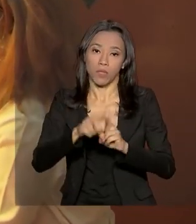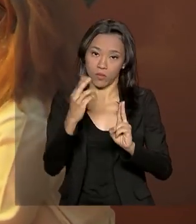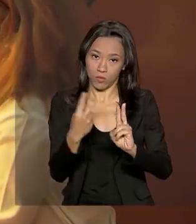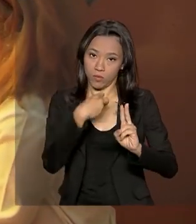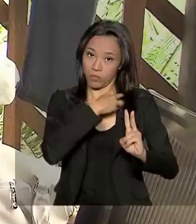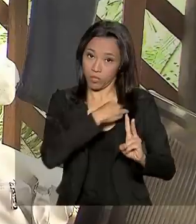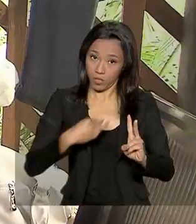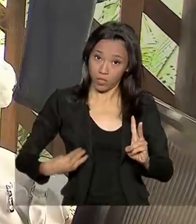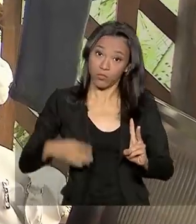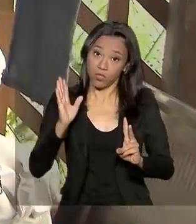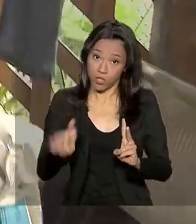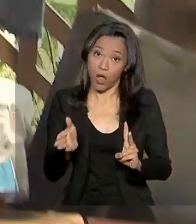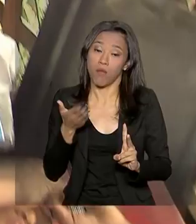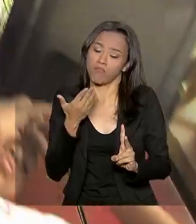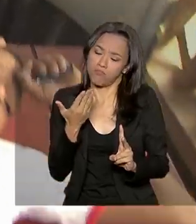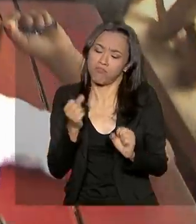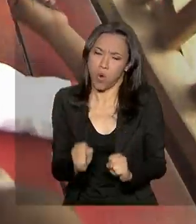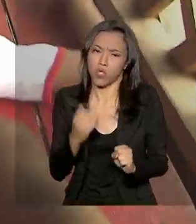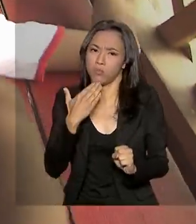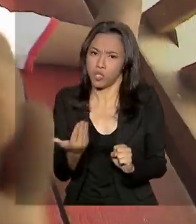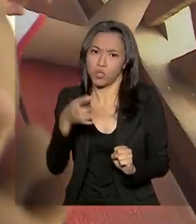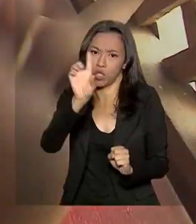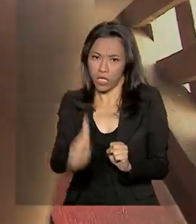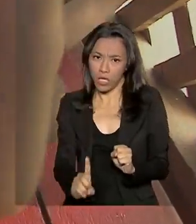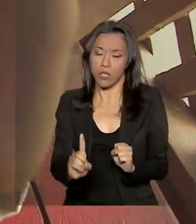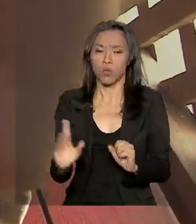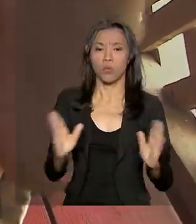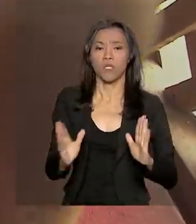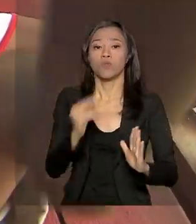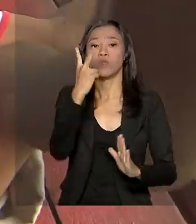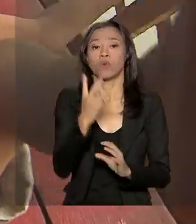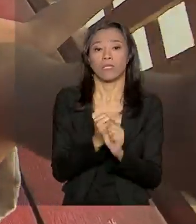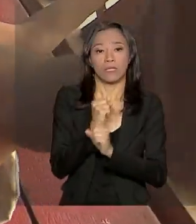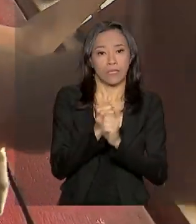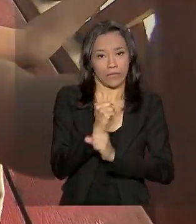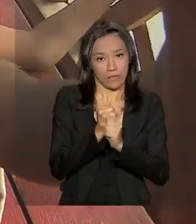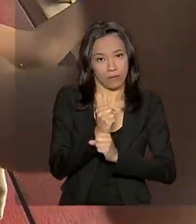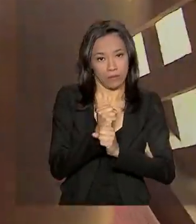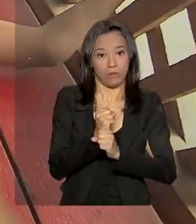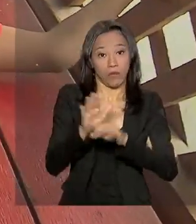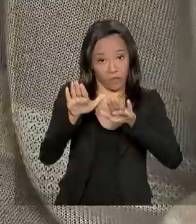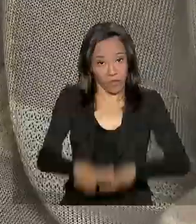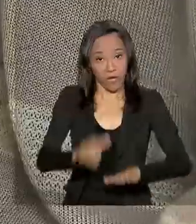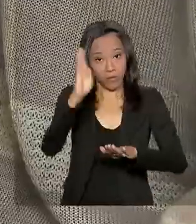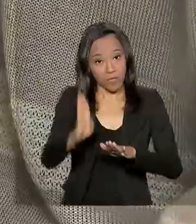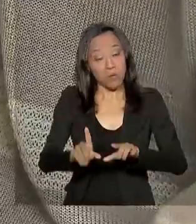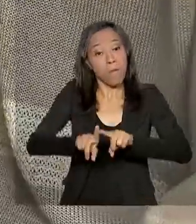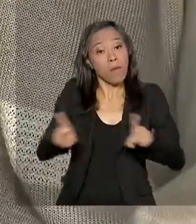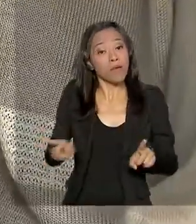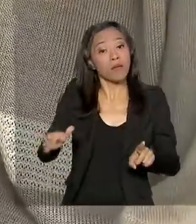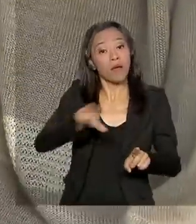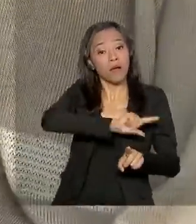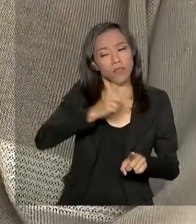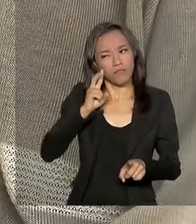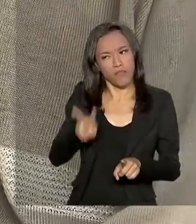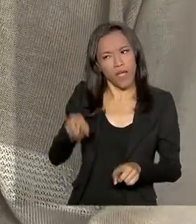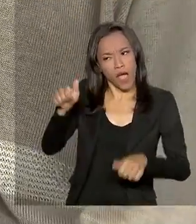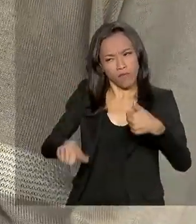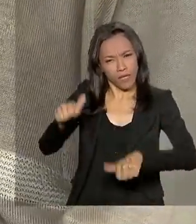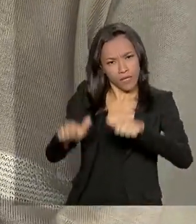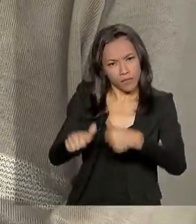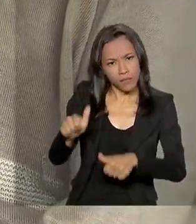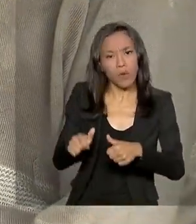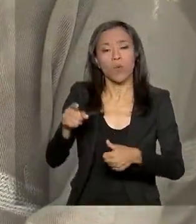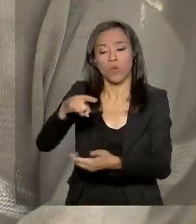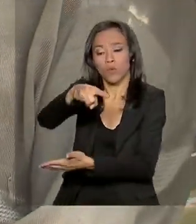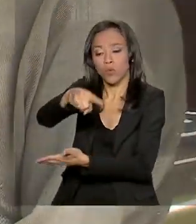cubanos poderão solicitar o direito por um prazo de até dois anos e terão de passar por um processo de aprovação que inclui apresentação